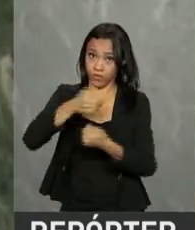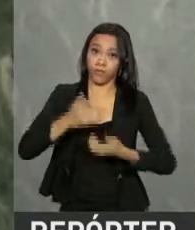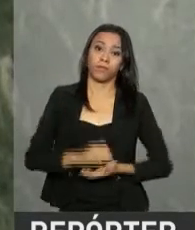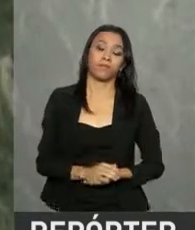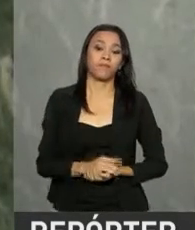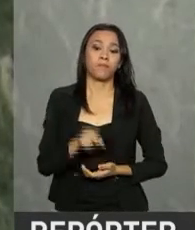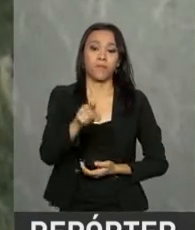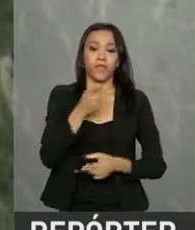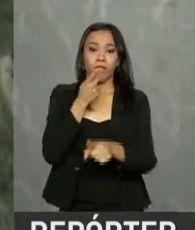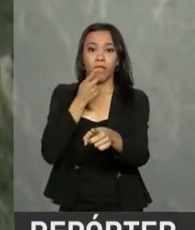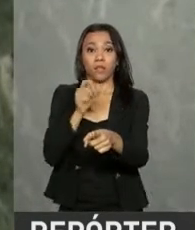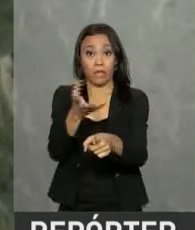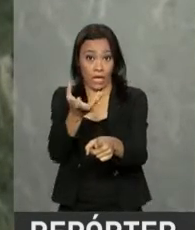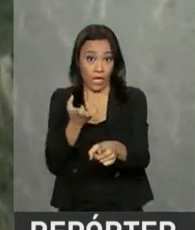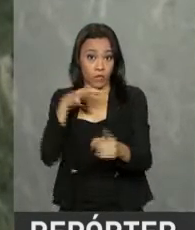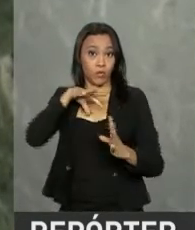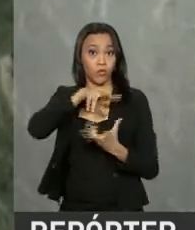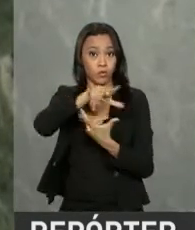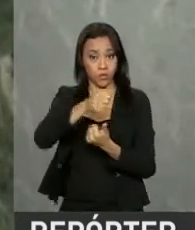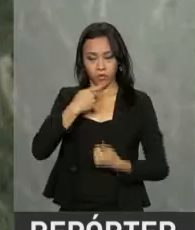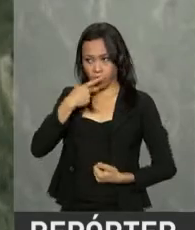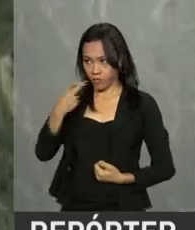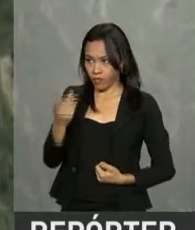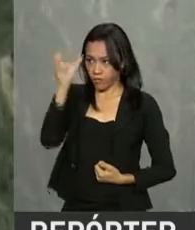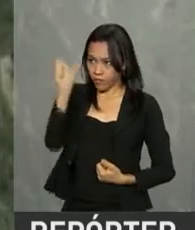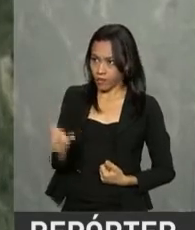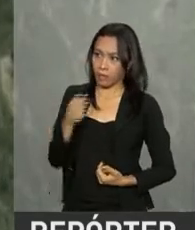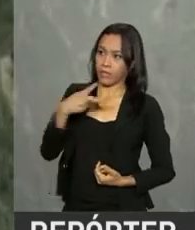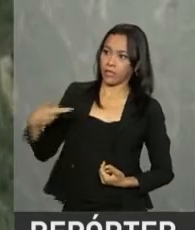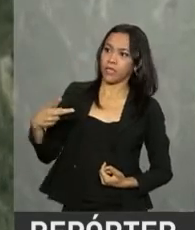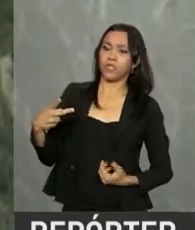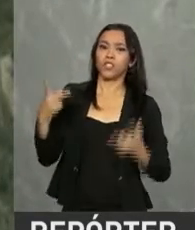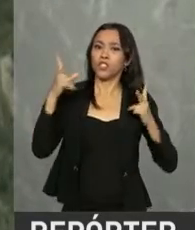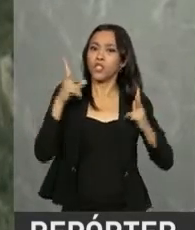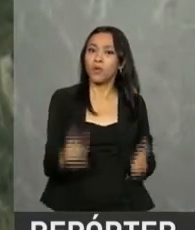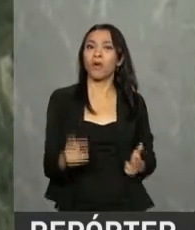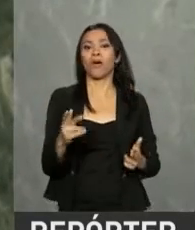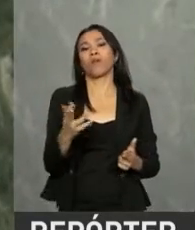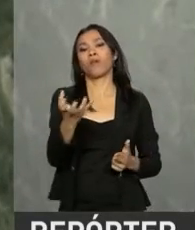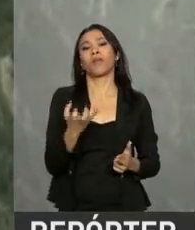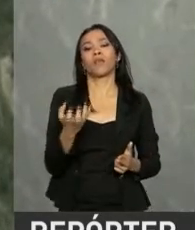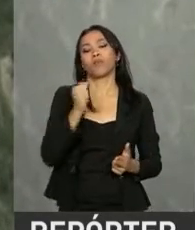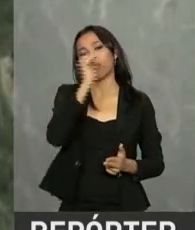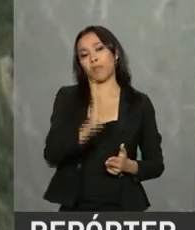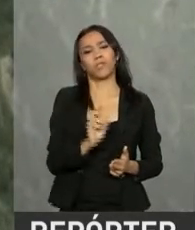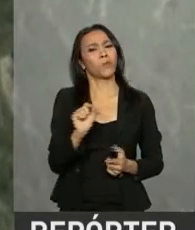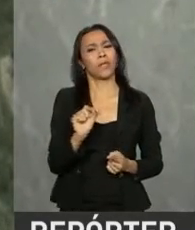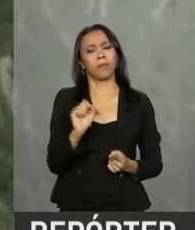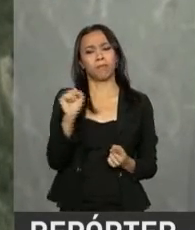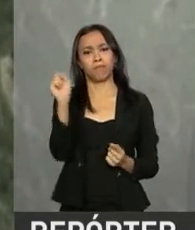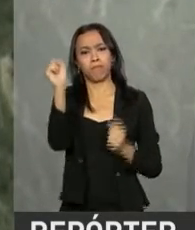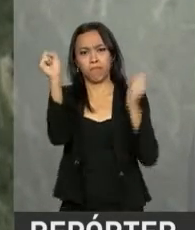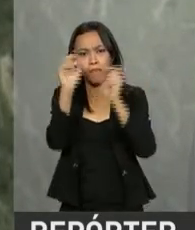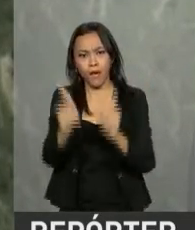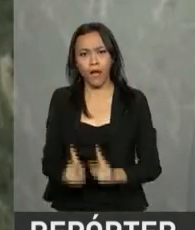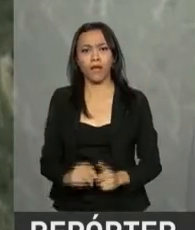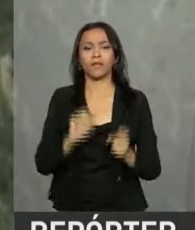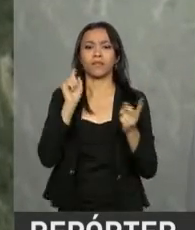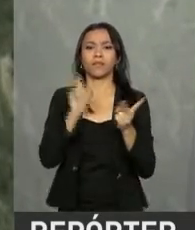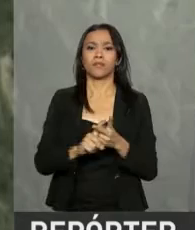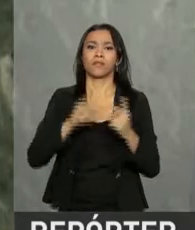Queremos para o mundo, senhor presidente, o que queremos para o Brasil: paz,